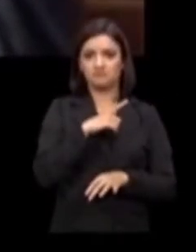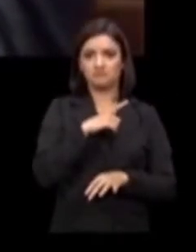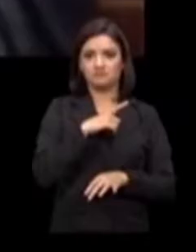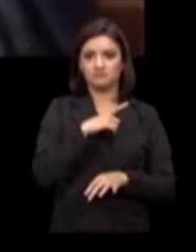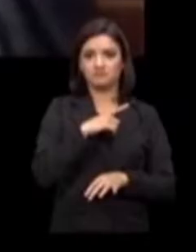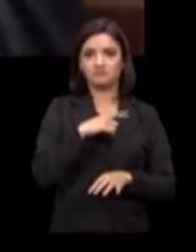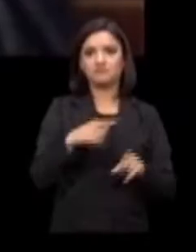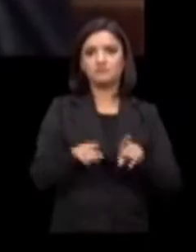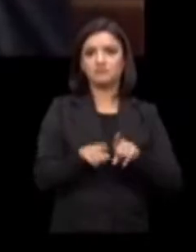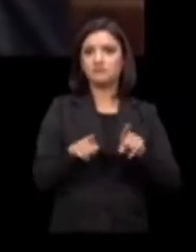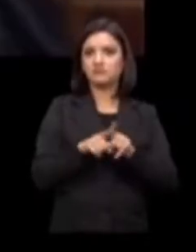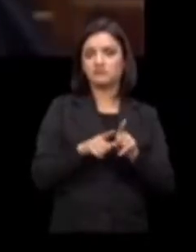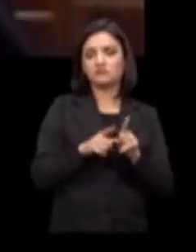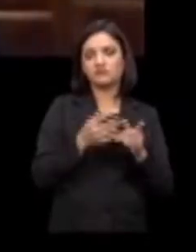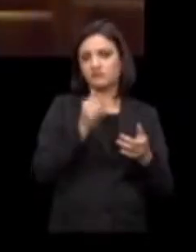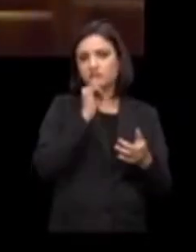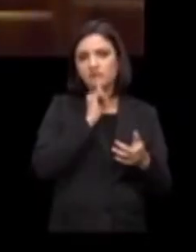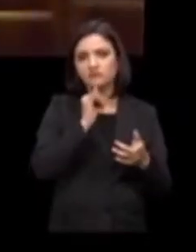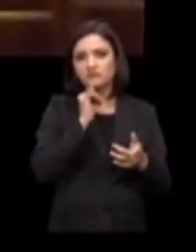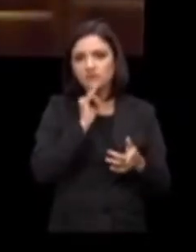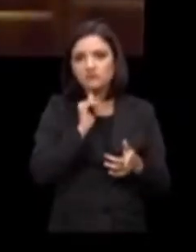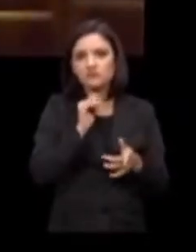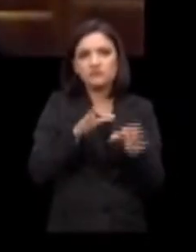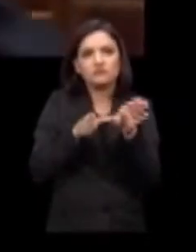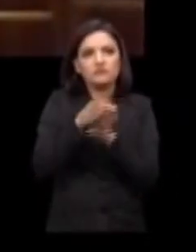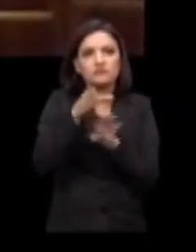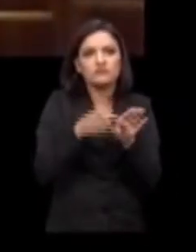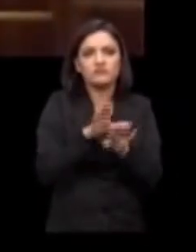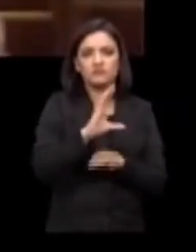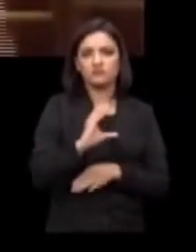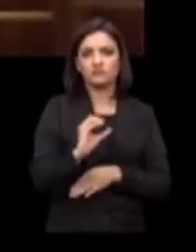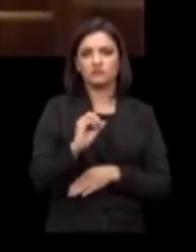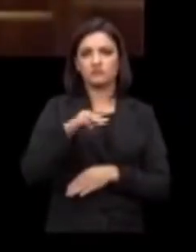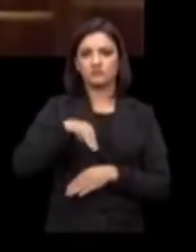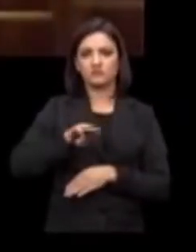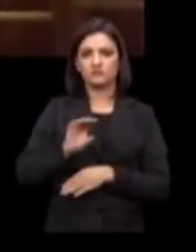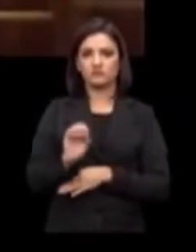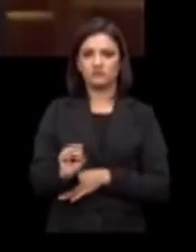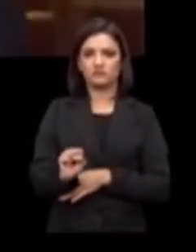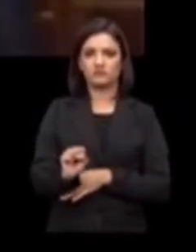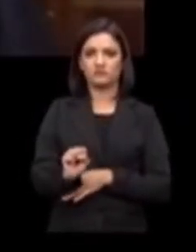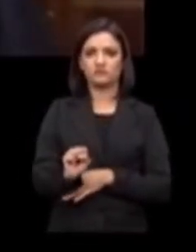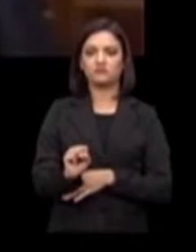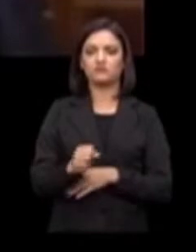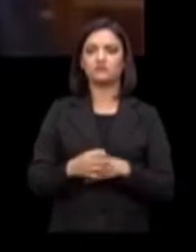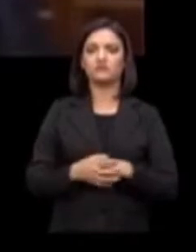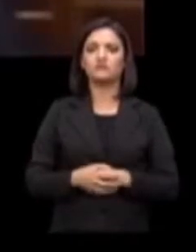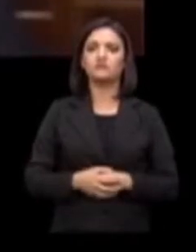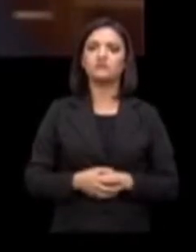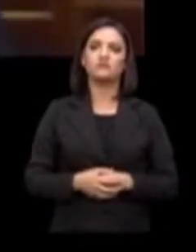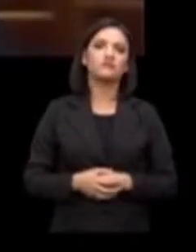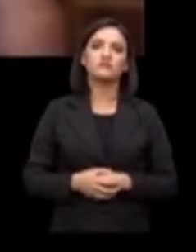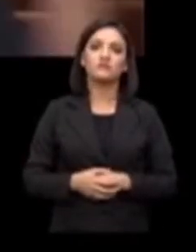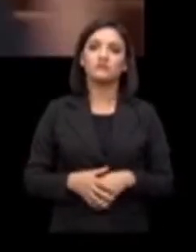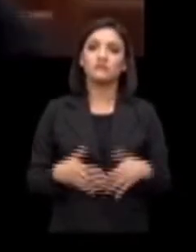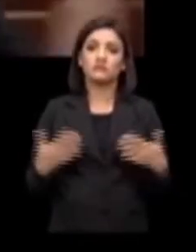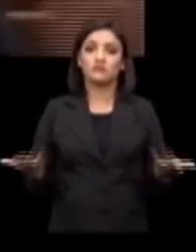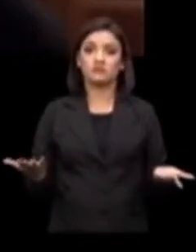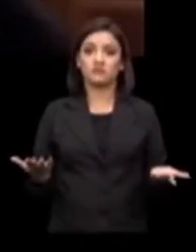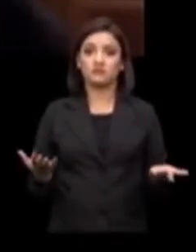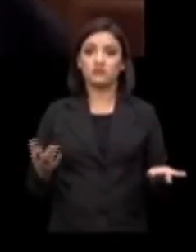as orientações da Organização Mundial da Saúde. Nós não podemos é